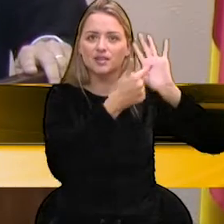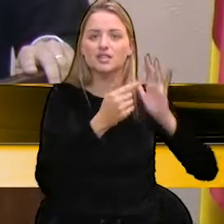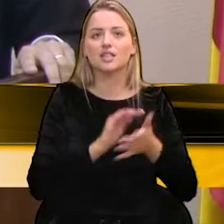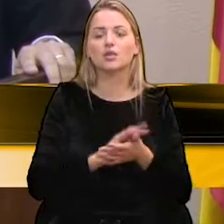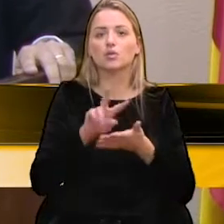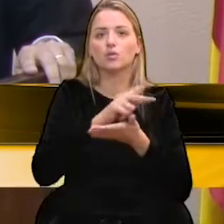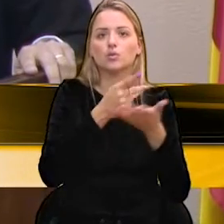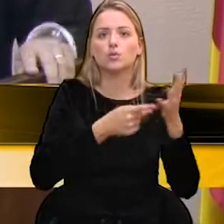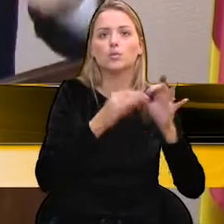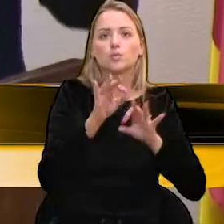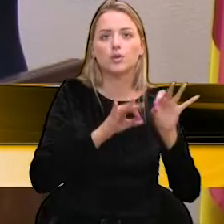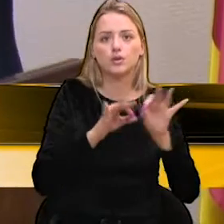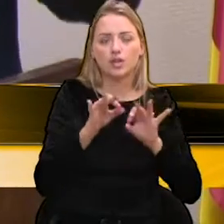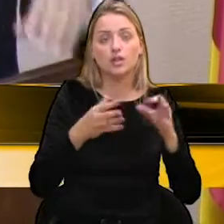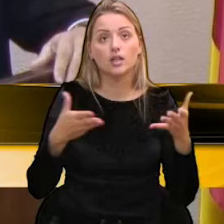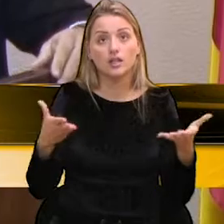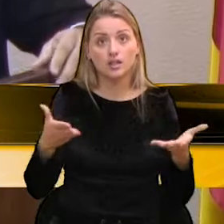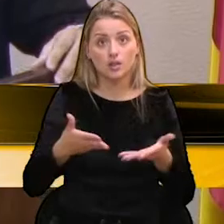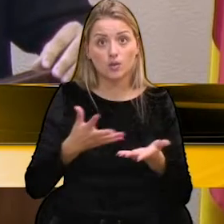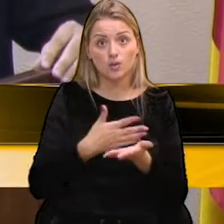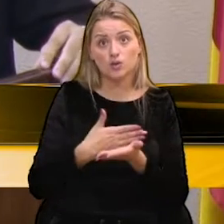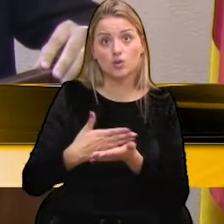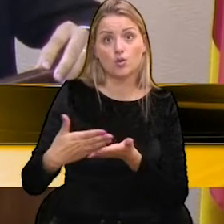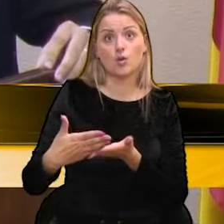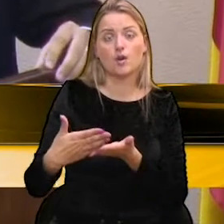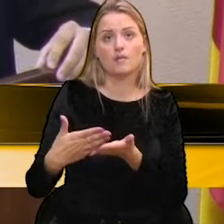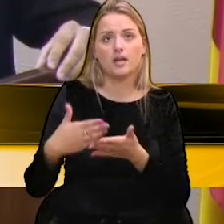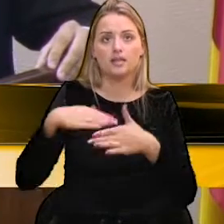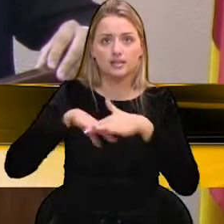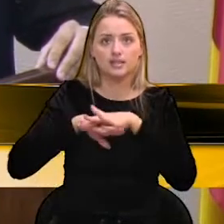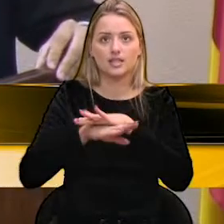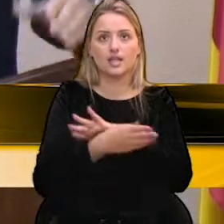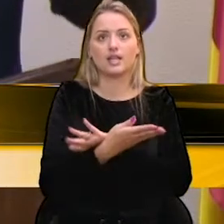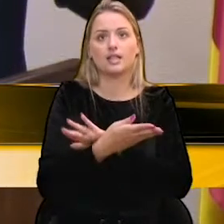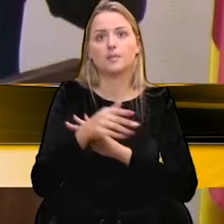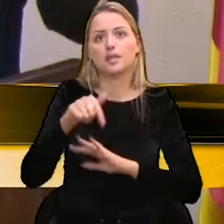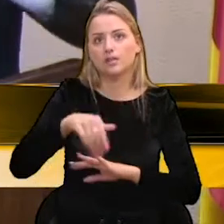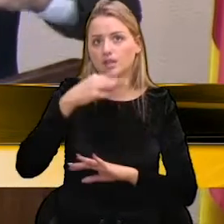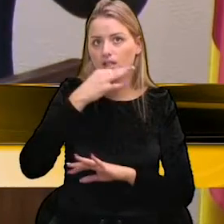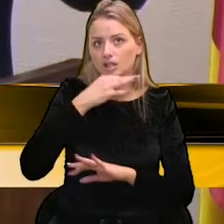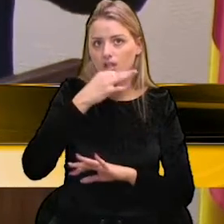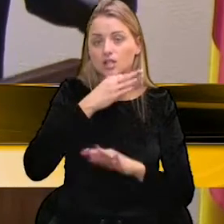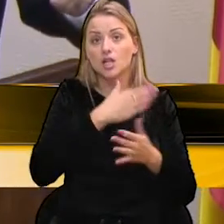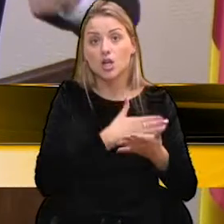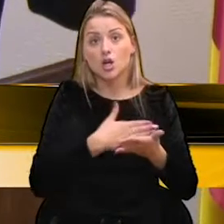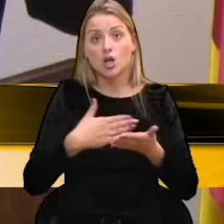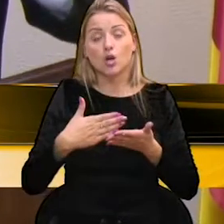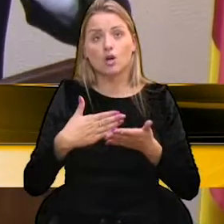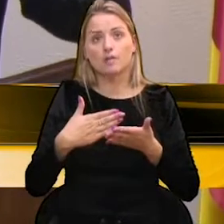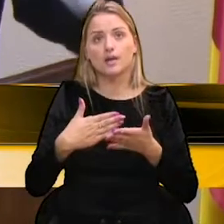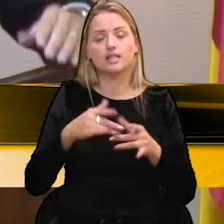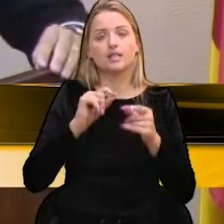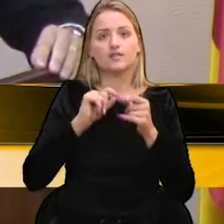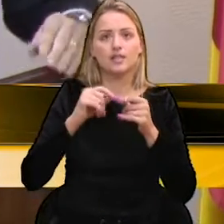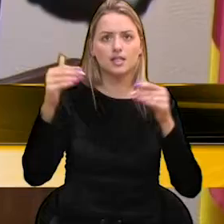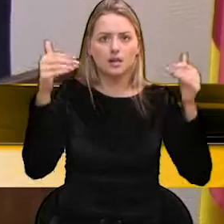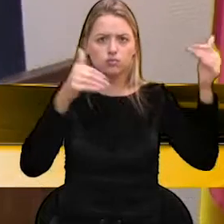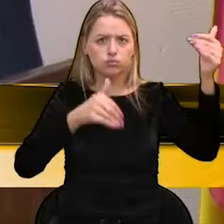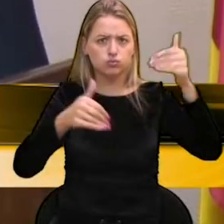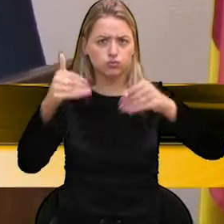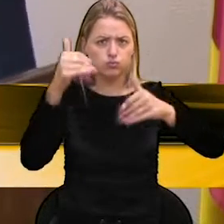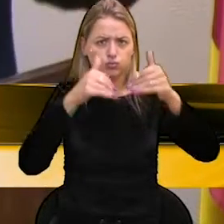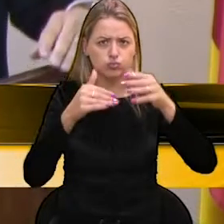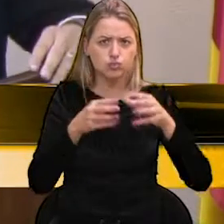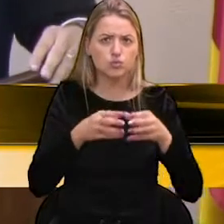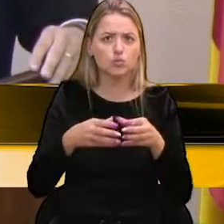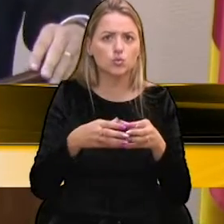nosso projeto, que hoje começa já a ser implementado no nosso Caxias do Sul, começa já a atrair turistas e peregrinos para